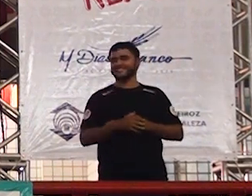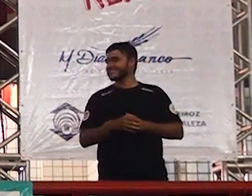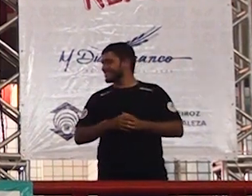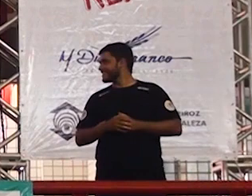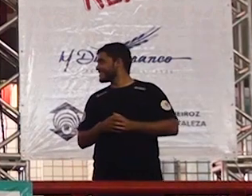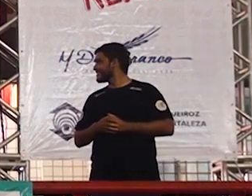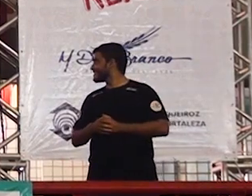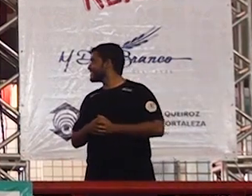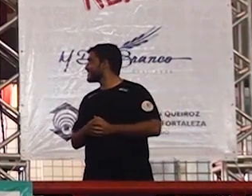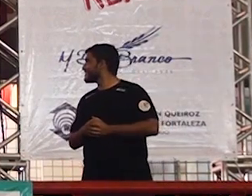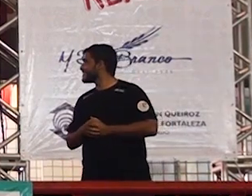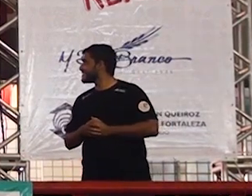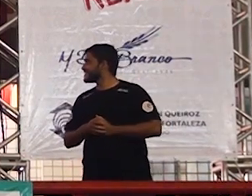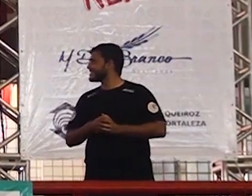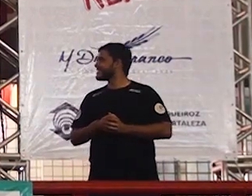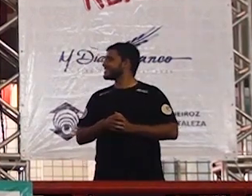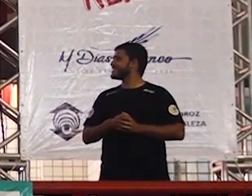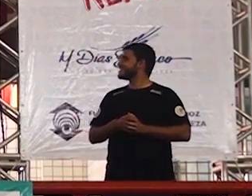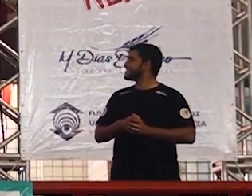Rapaz.